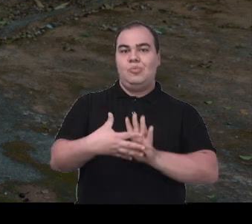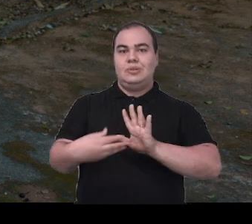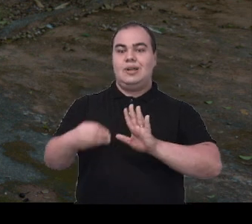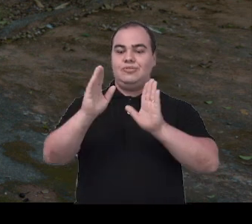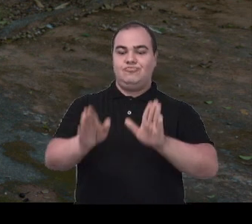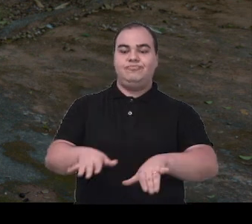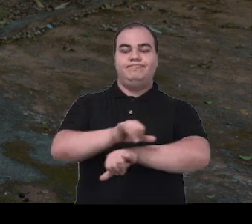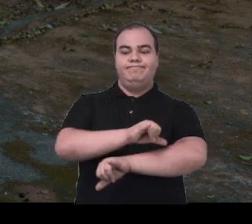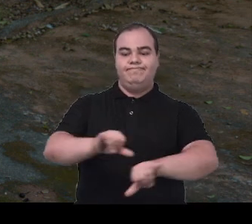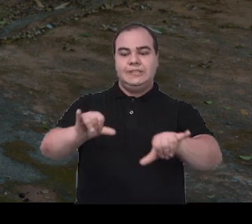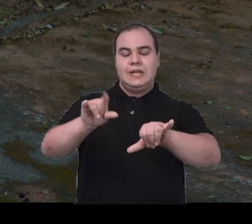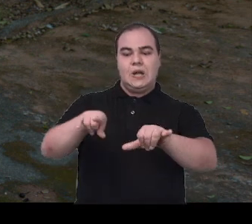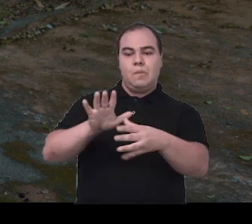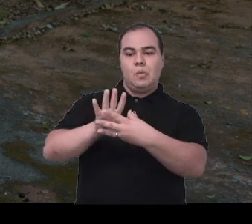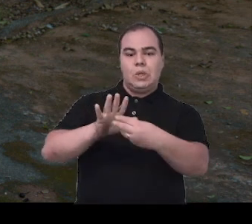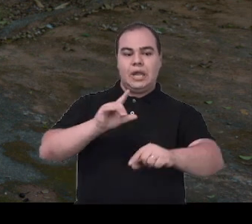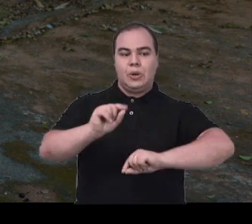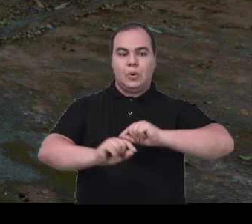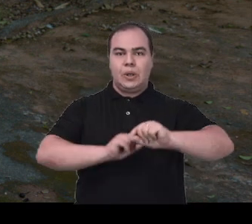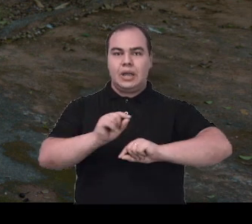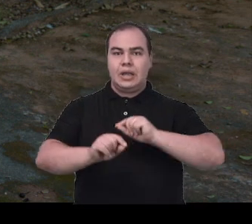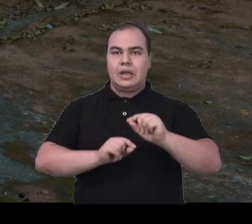asilar já diz, é um modelo que